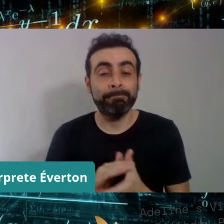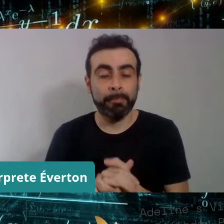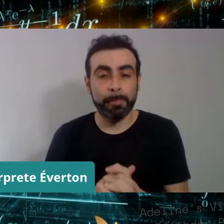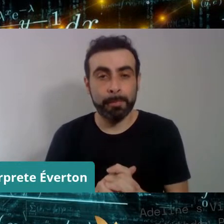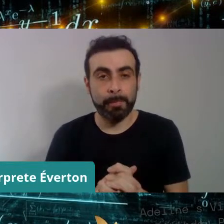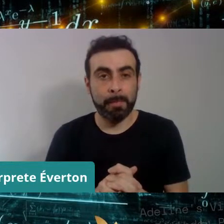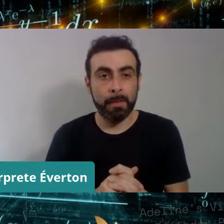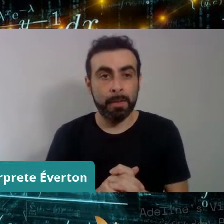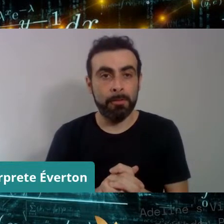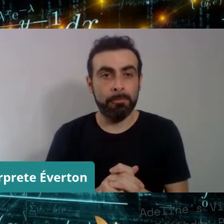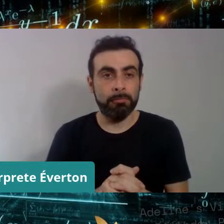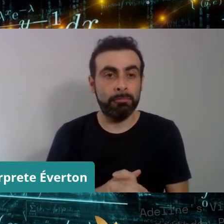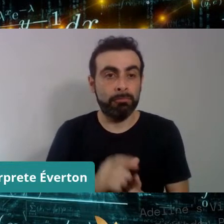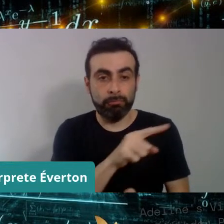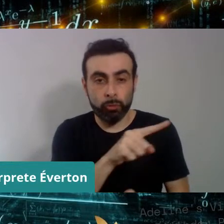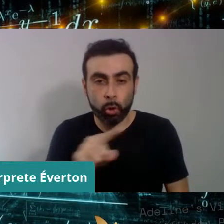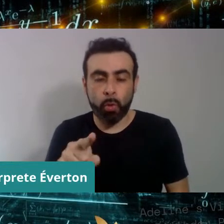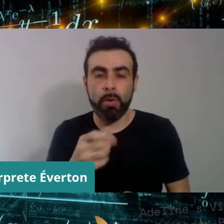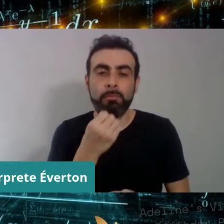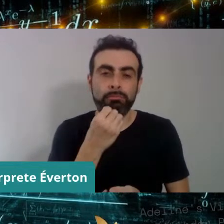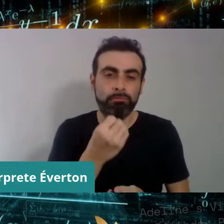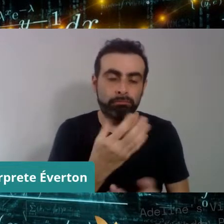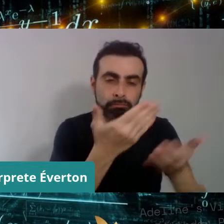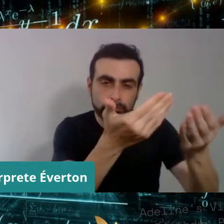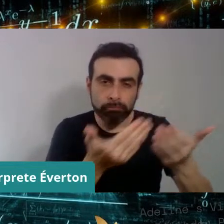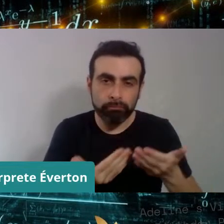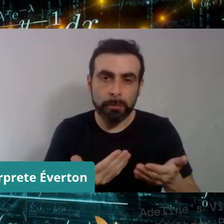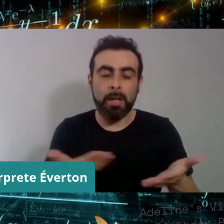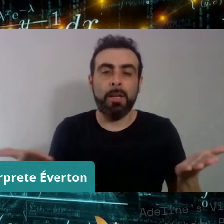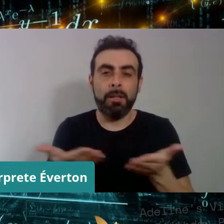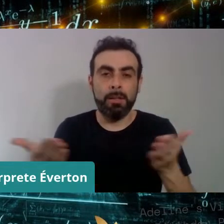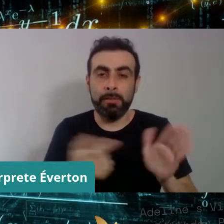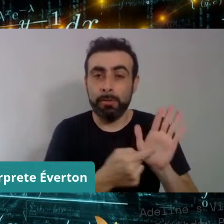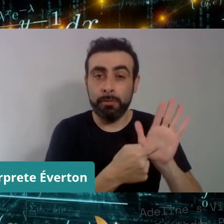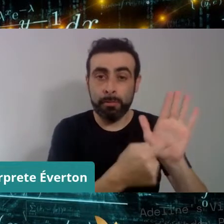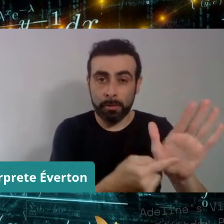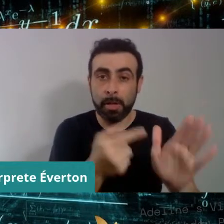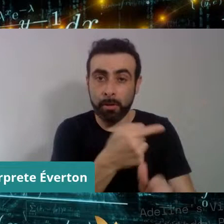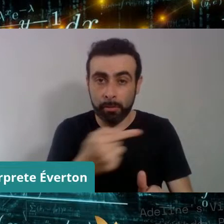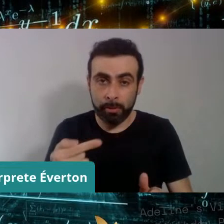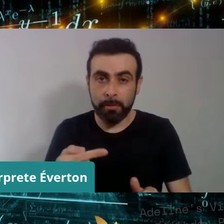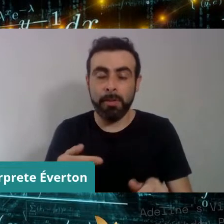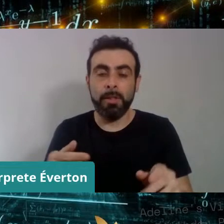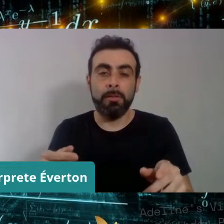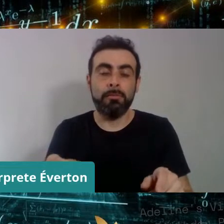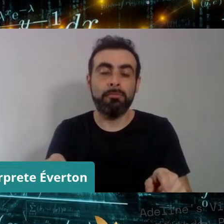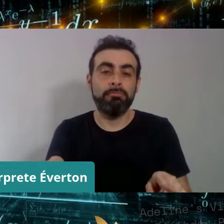sejam bem-vindos novamente a esse evento, e